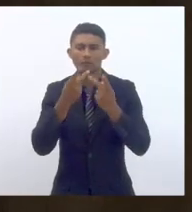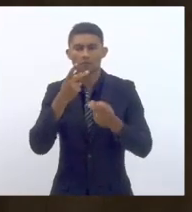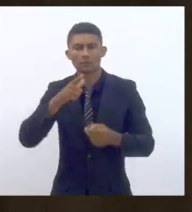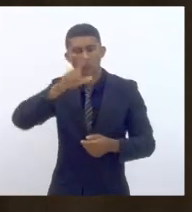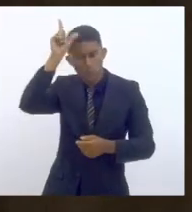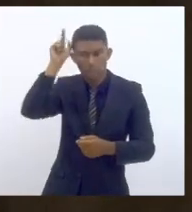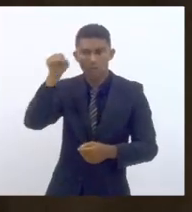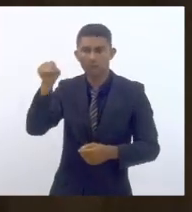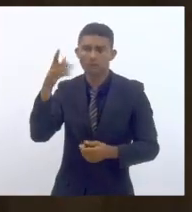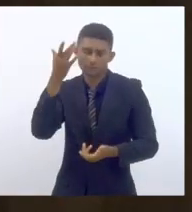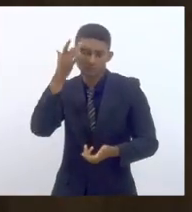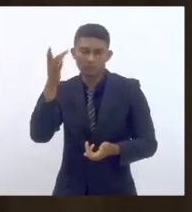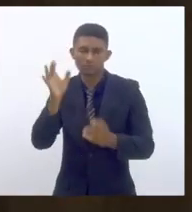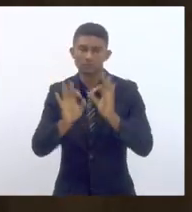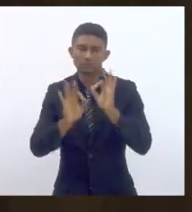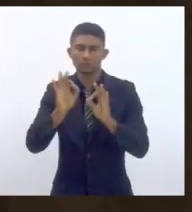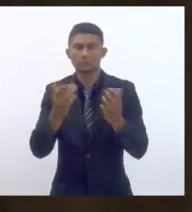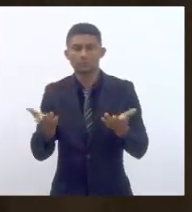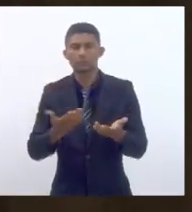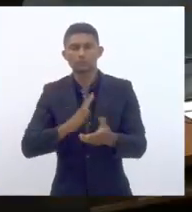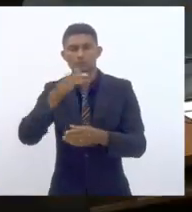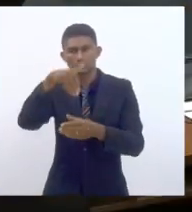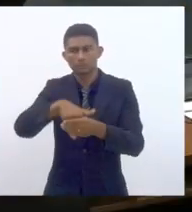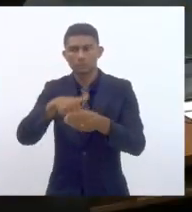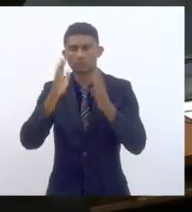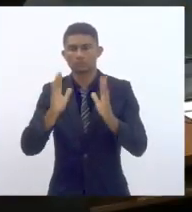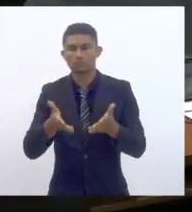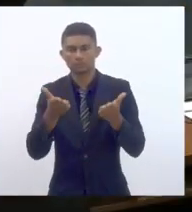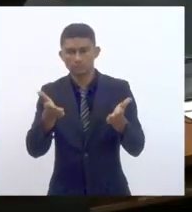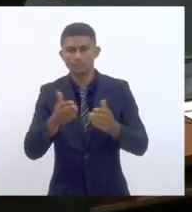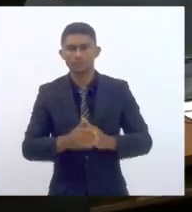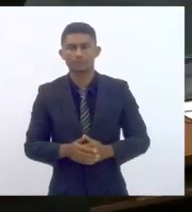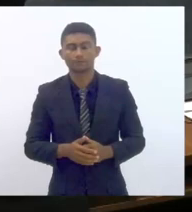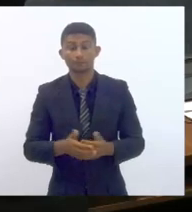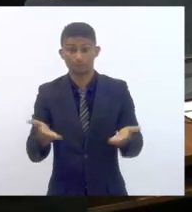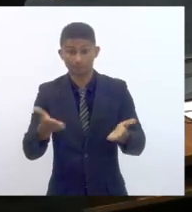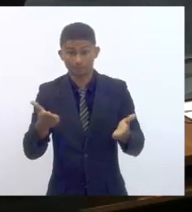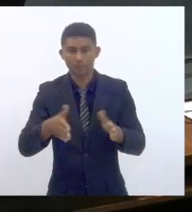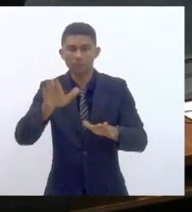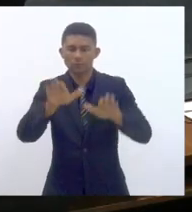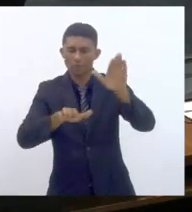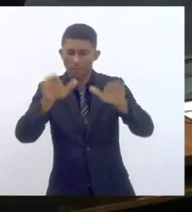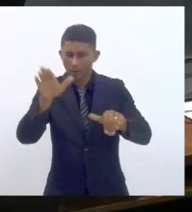em relação ao nosso projeto. Está consignado. Segunda chamada.